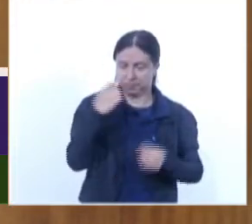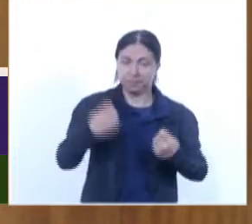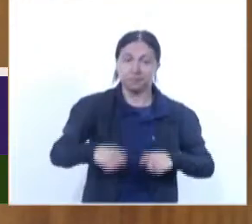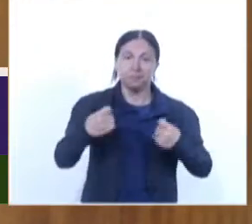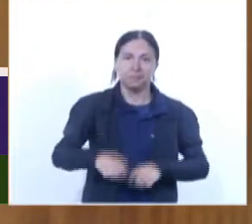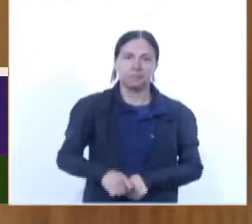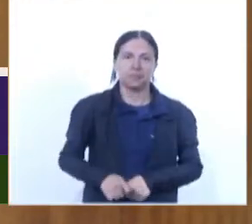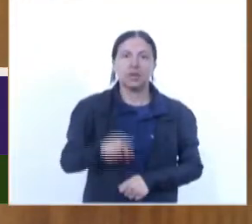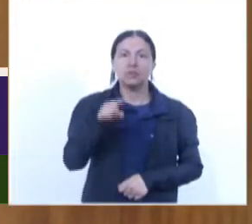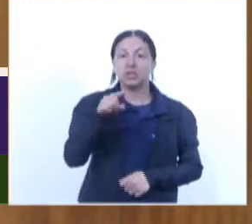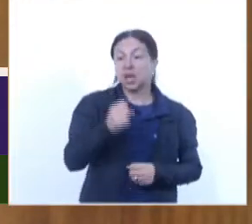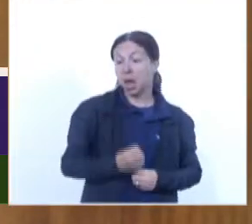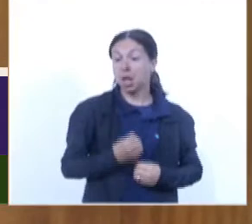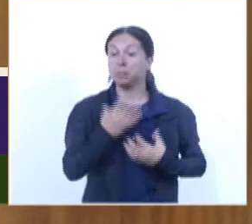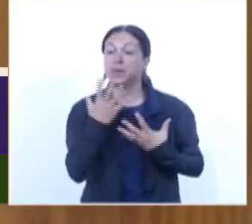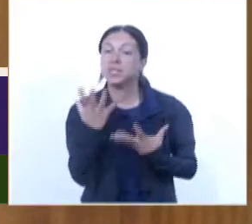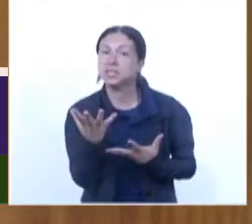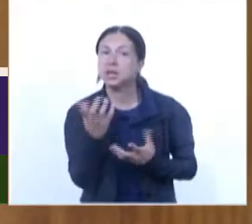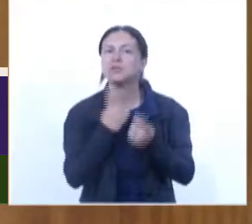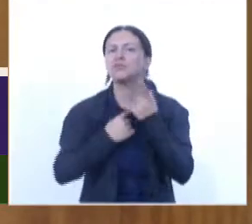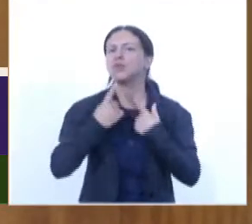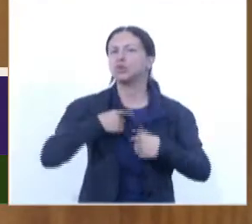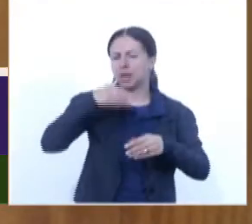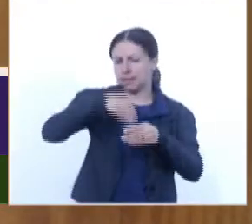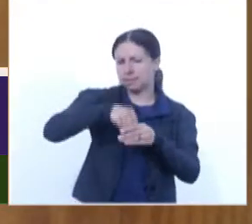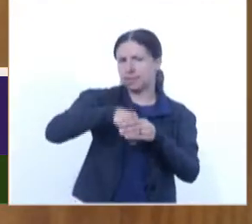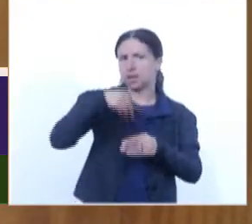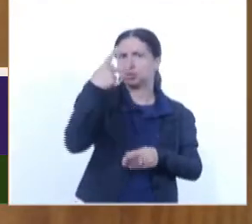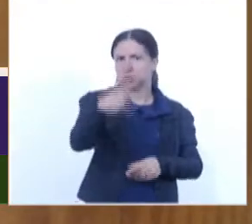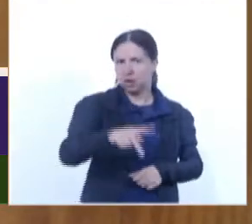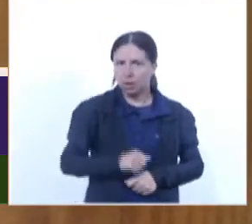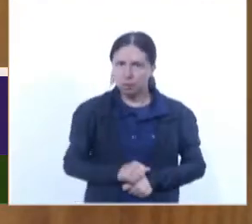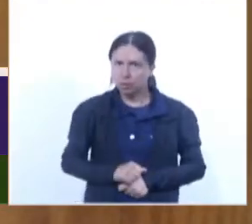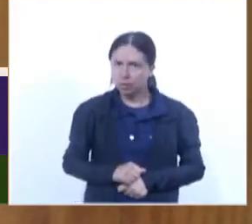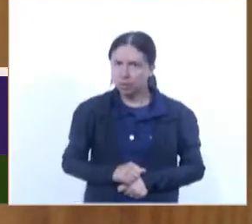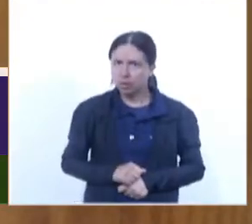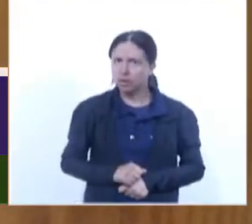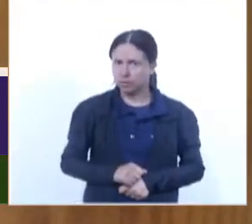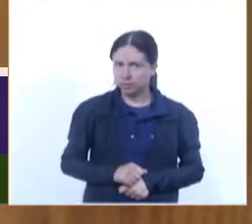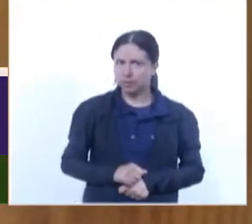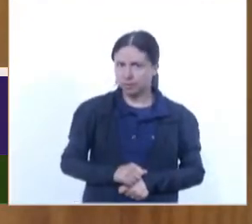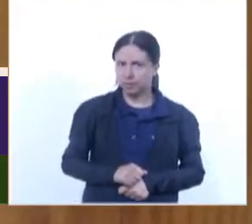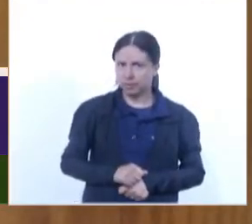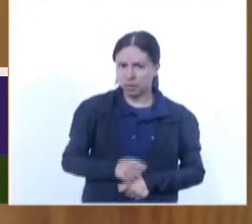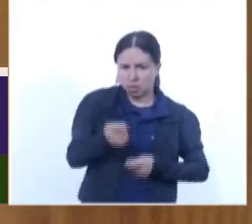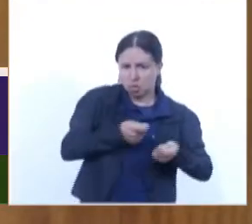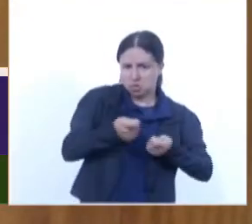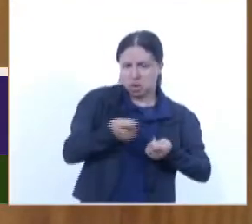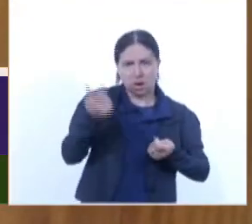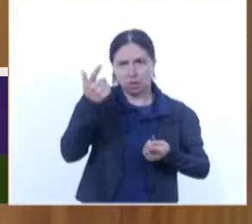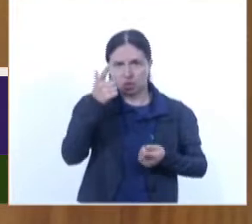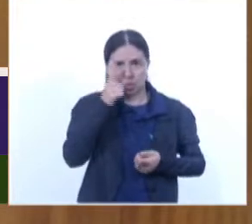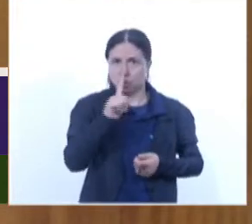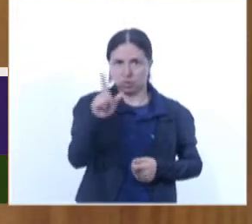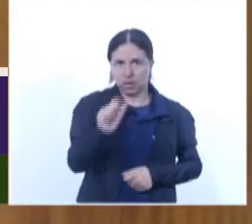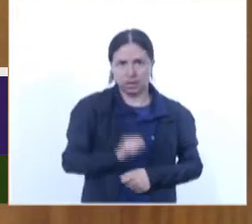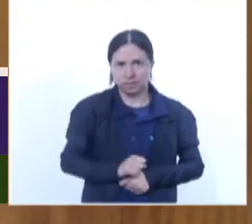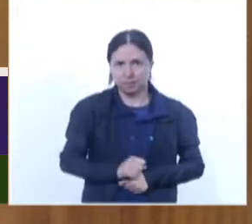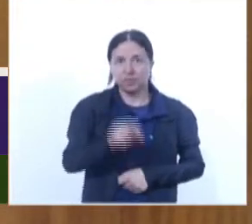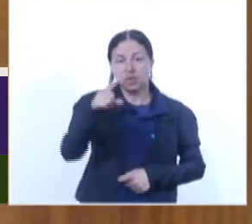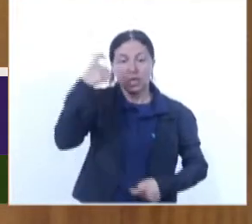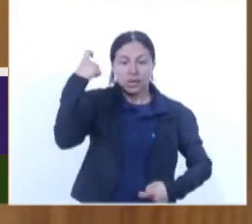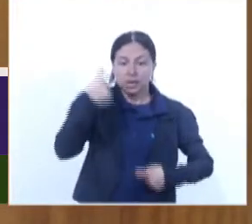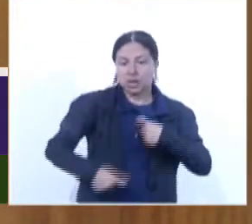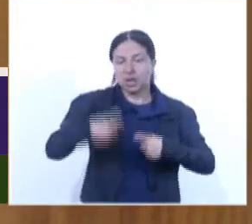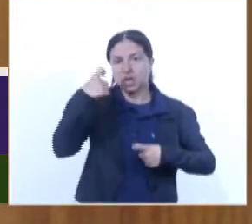fora o que não dá conta do Desejo mobilizado que ela possa ser enquadrada pelo crime que cometeu e